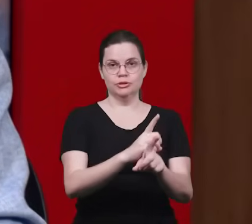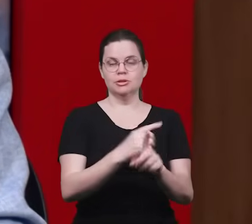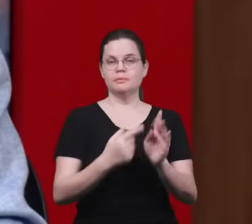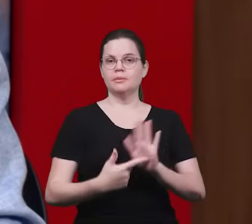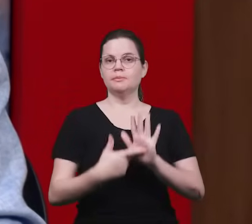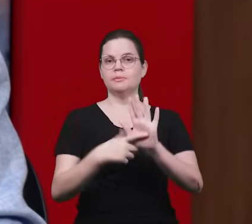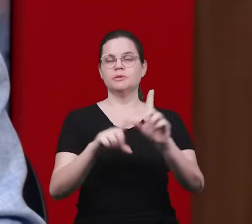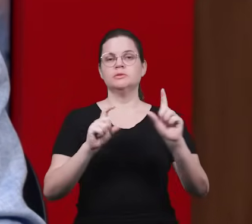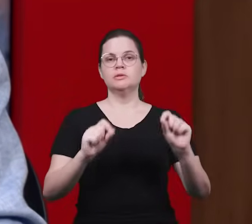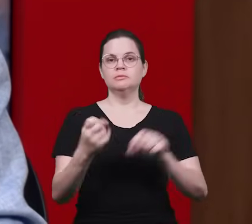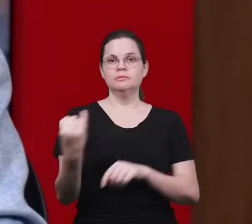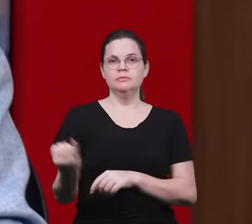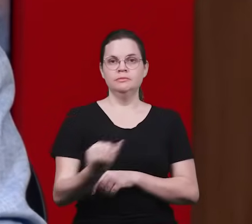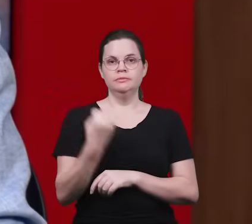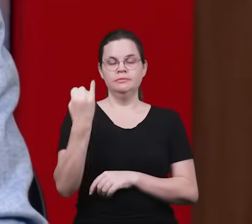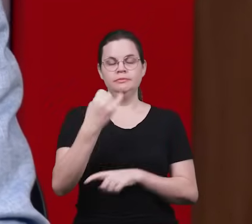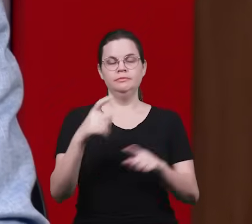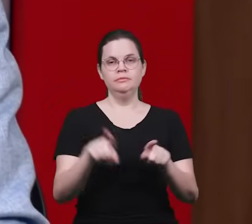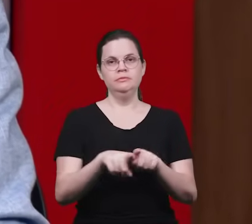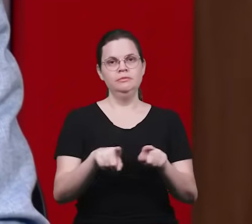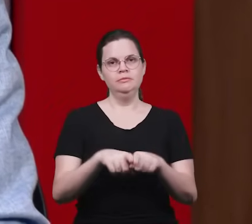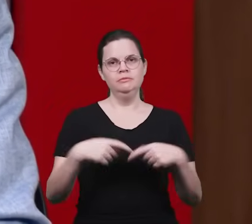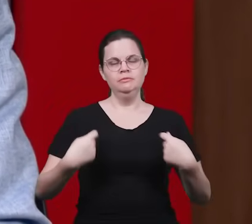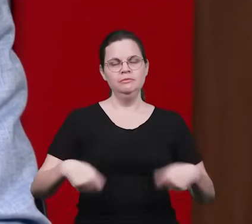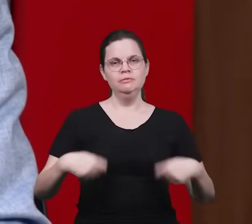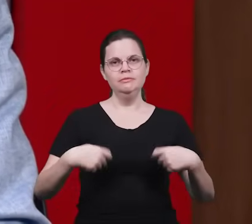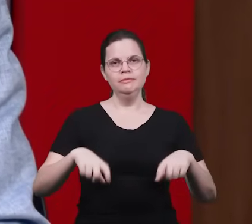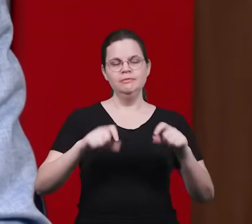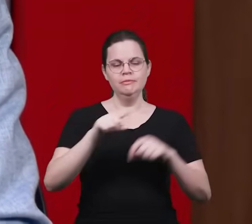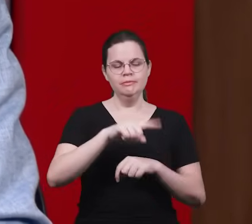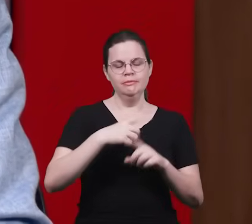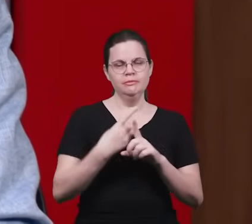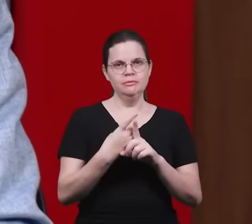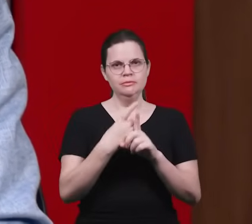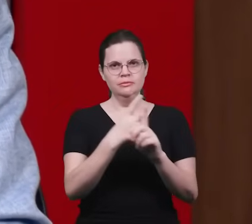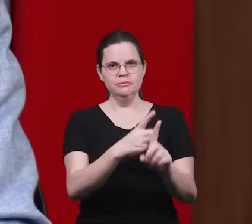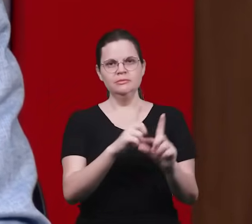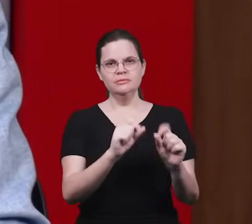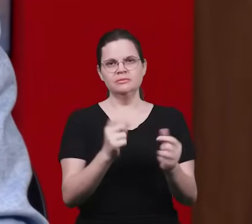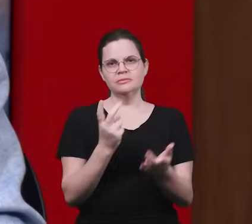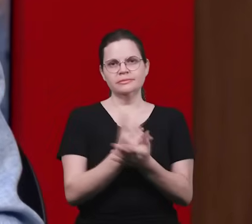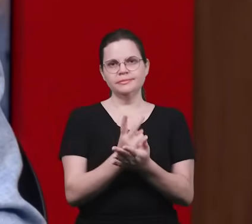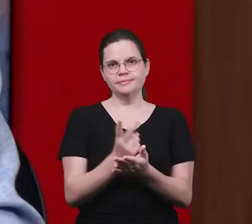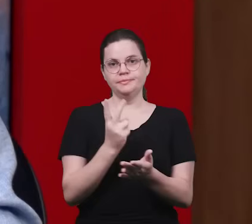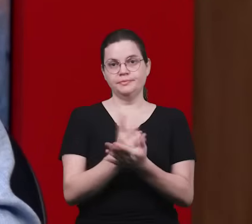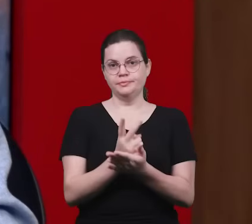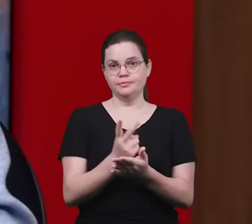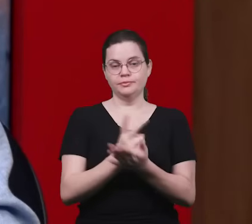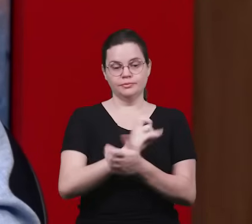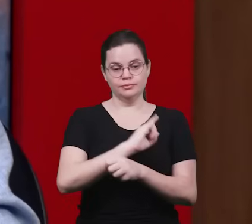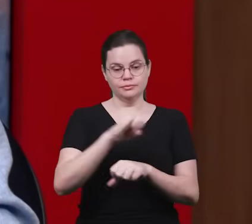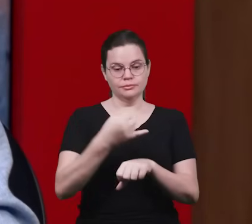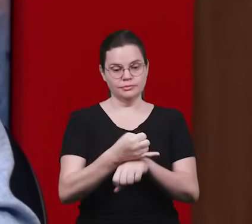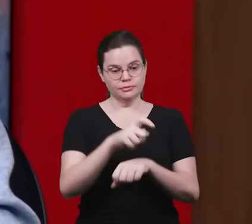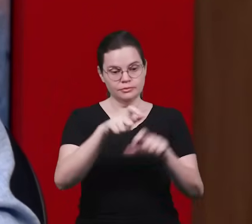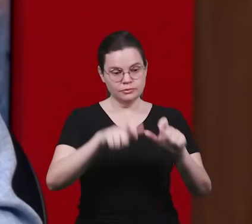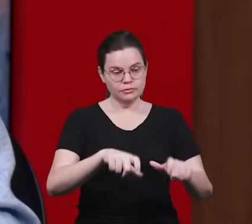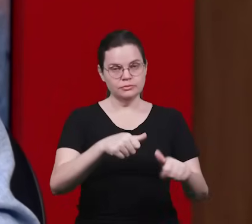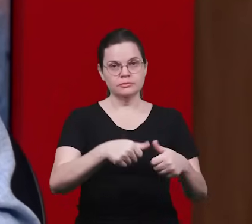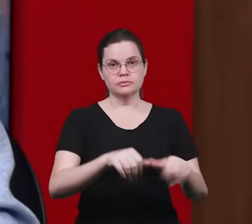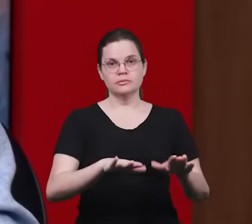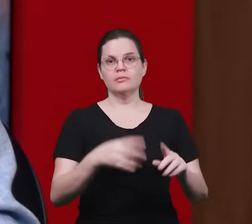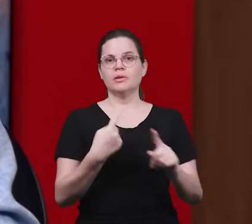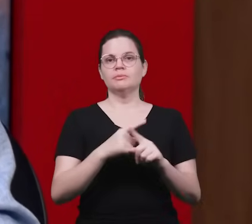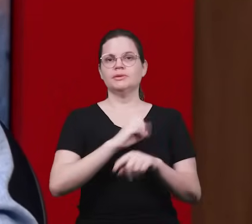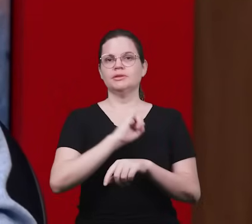a importância e a necessidade dos discípulos permanecerem em Jerusalém, uma figura profética dessa